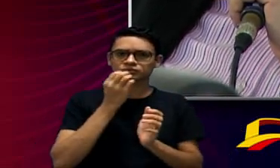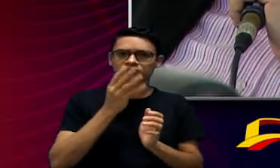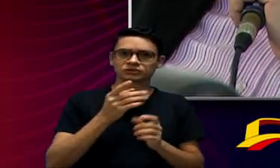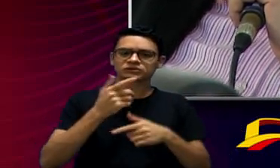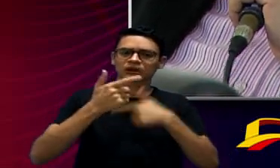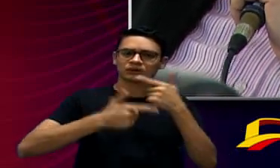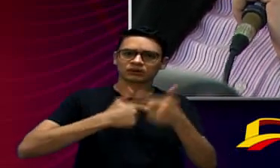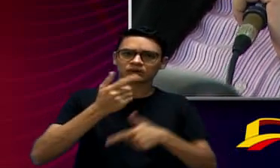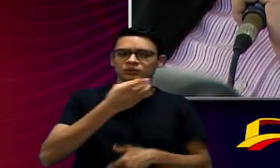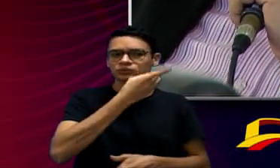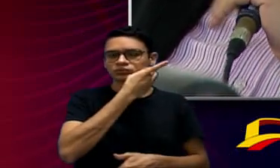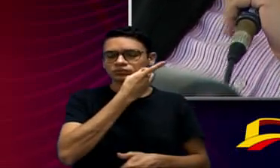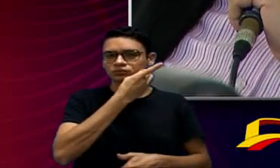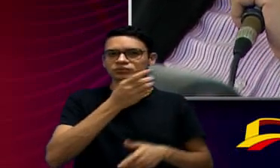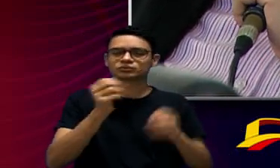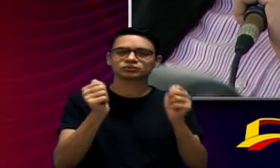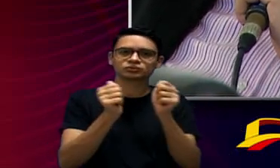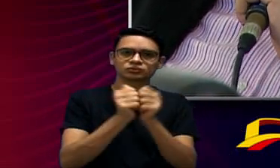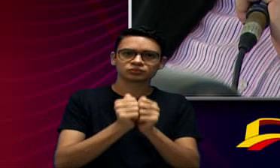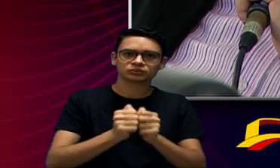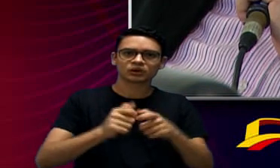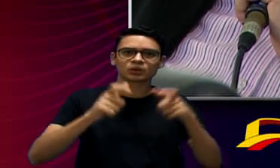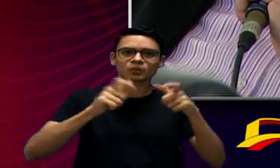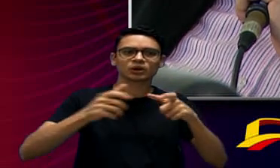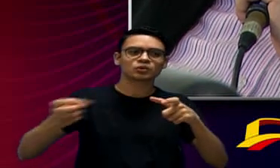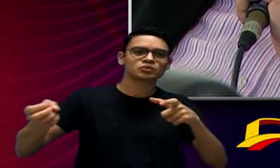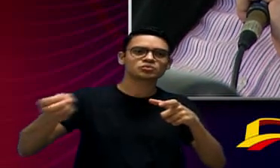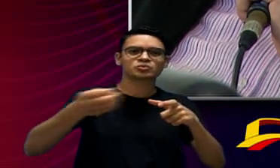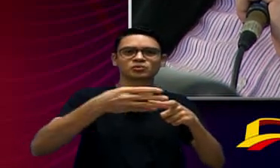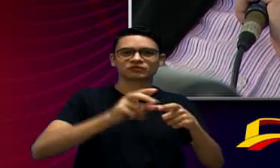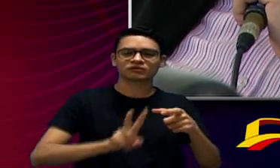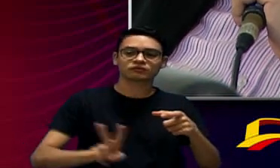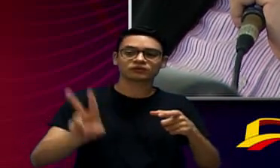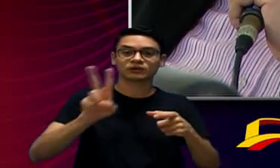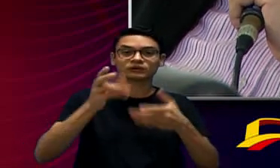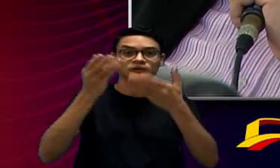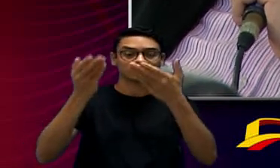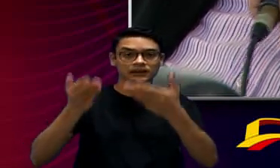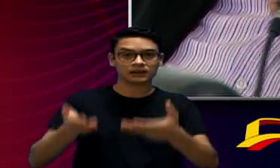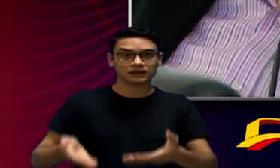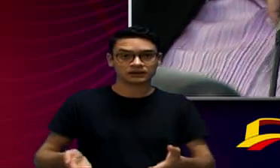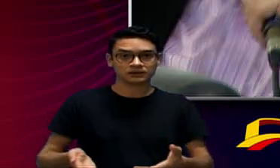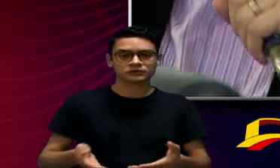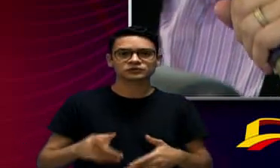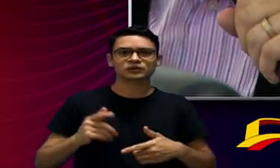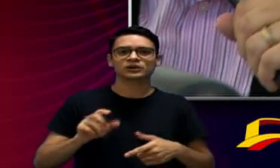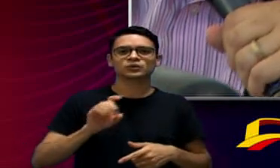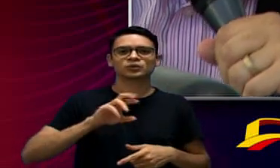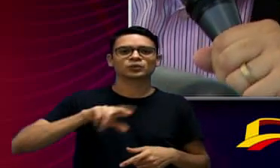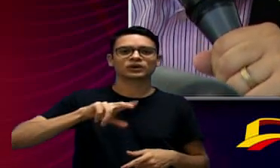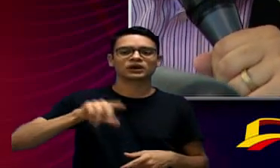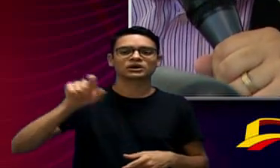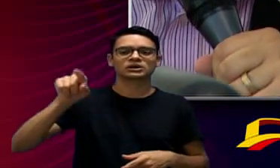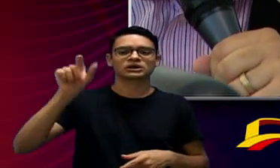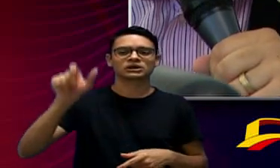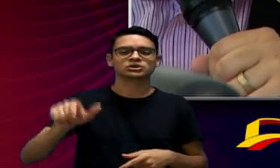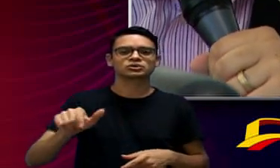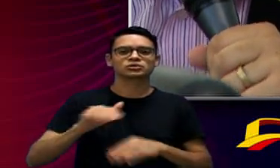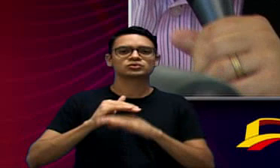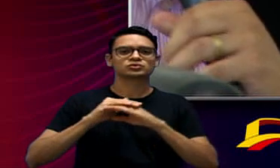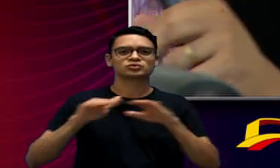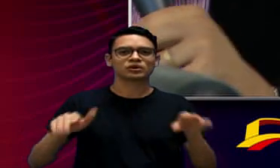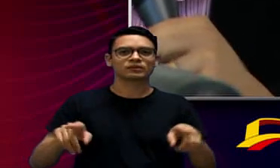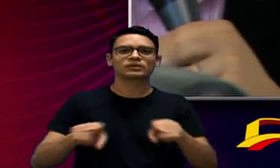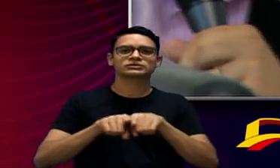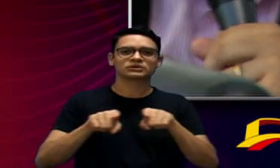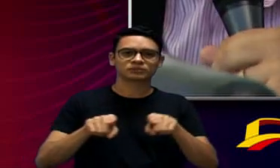do Fernando Dini, sobre uma situação também num novo local para eles, que é a valorização não só da guarda Romu na força de elite da nossa guarda,